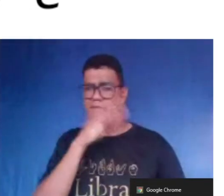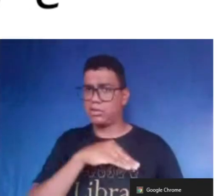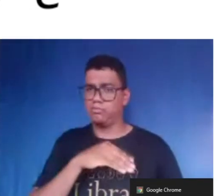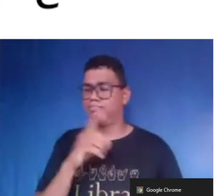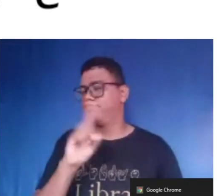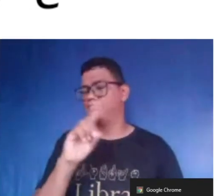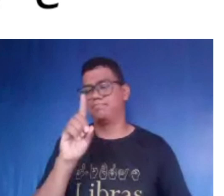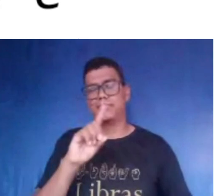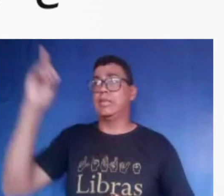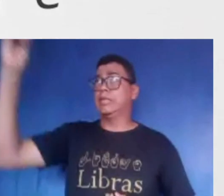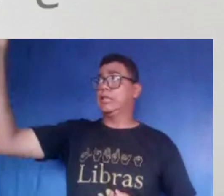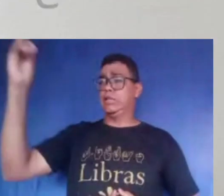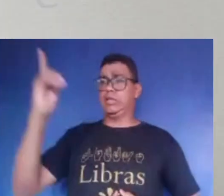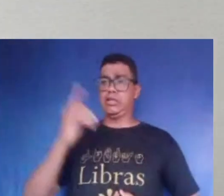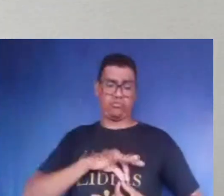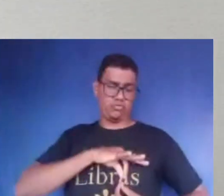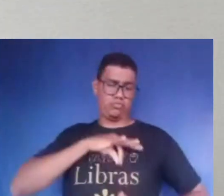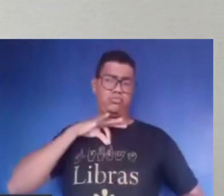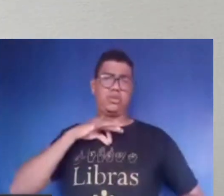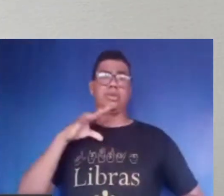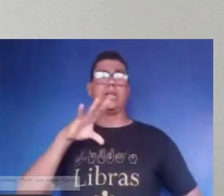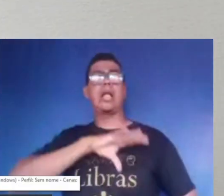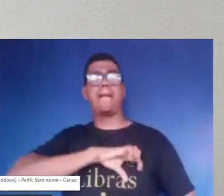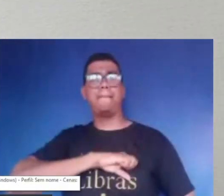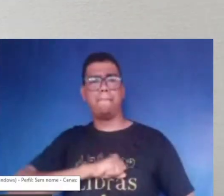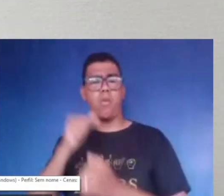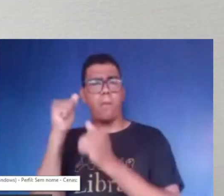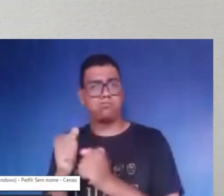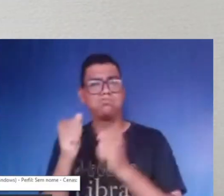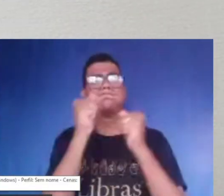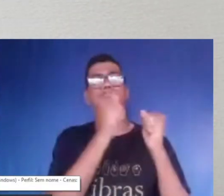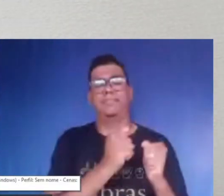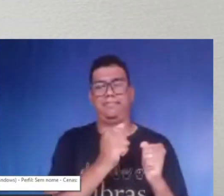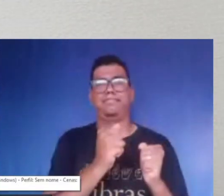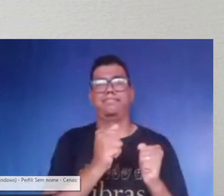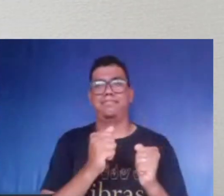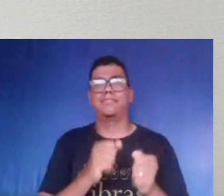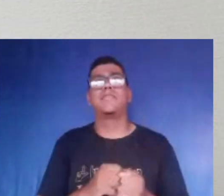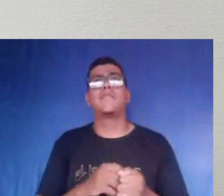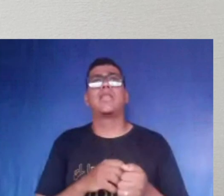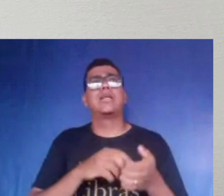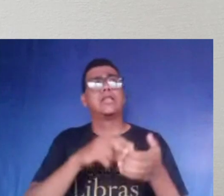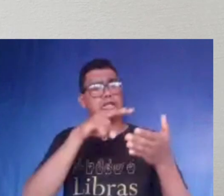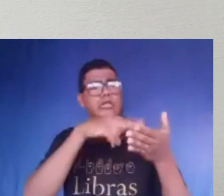equilíbrio. Amém? Esse texto eu acho muito interessante, queridos, já de